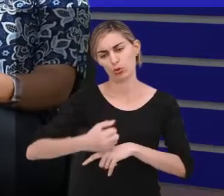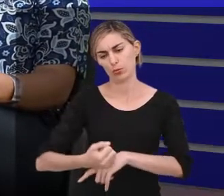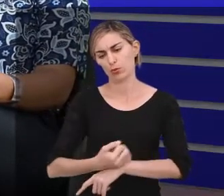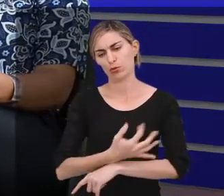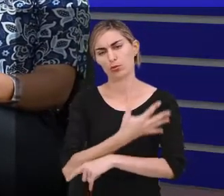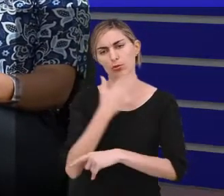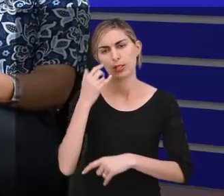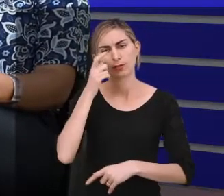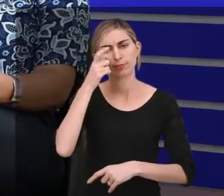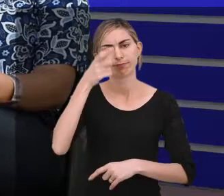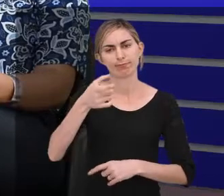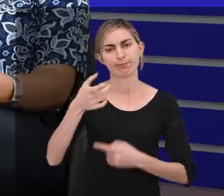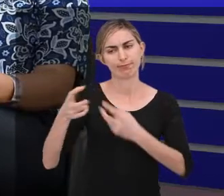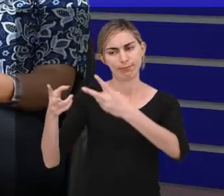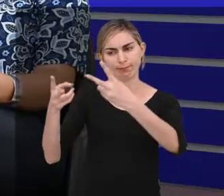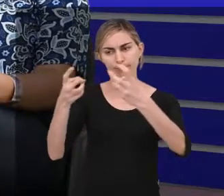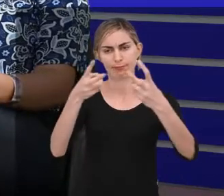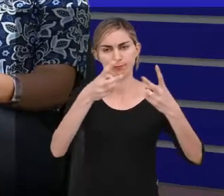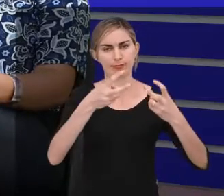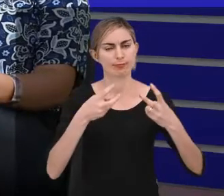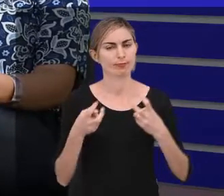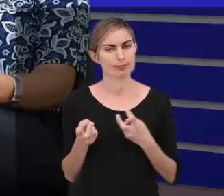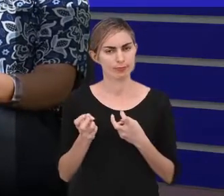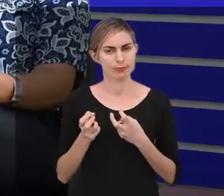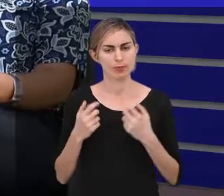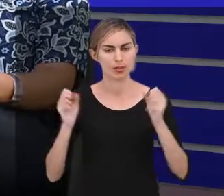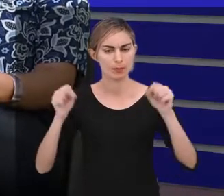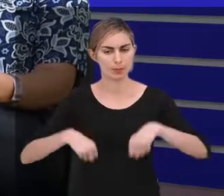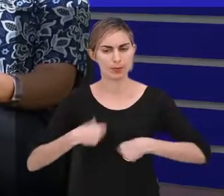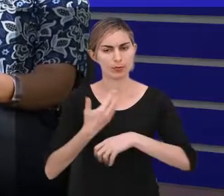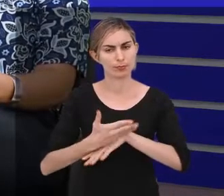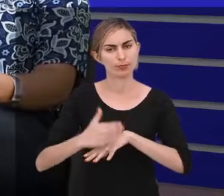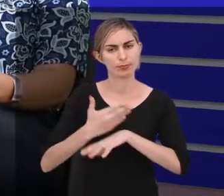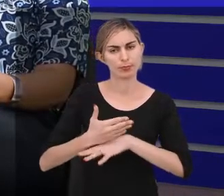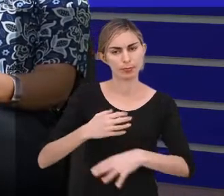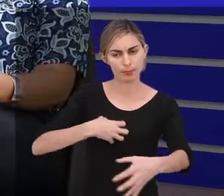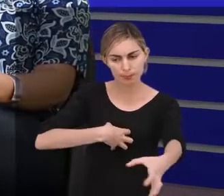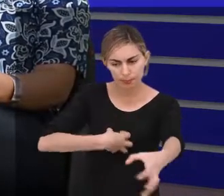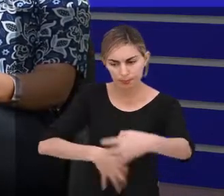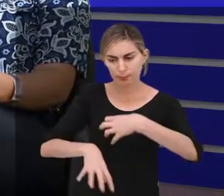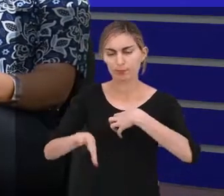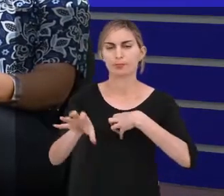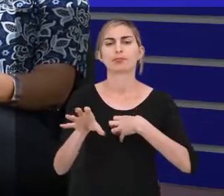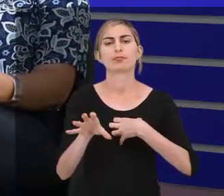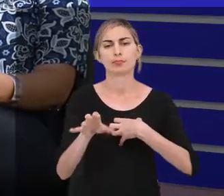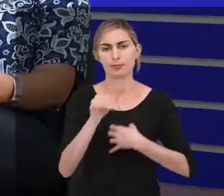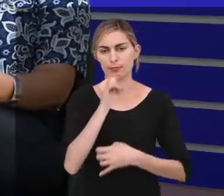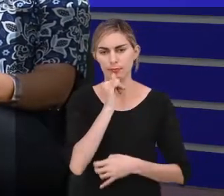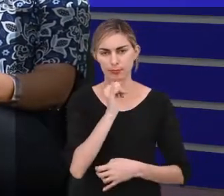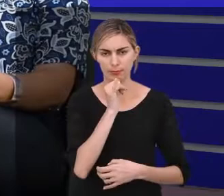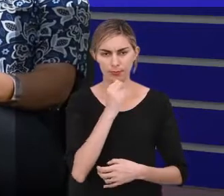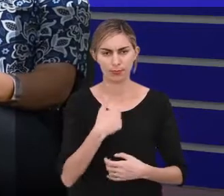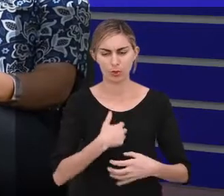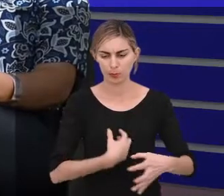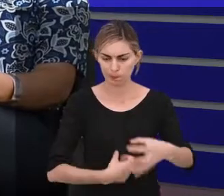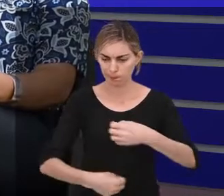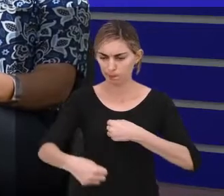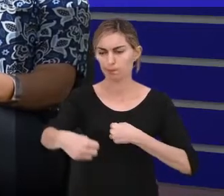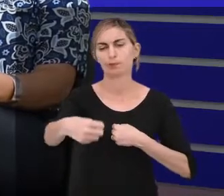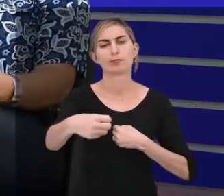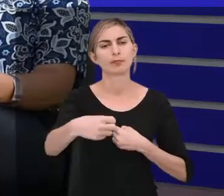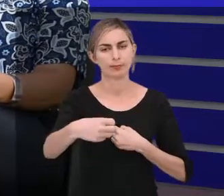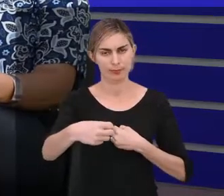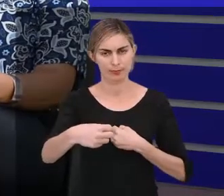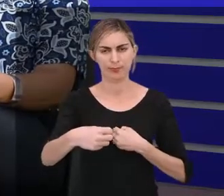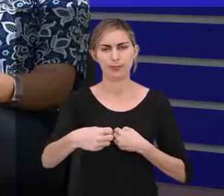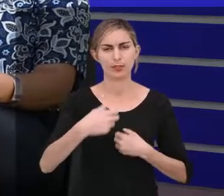gente perceber que a gente pode treinar a nossa empatia, por exemplo, né? Se colocando no lugar do